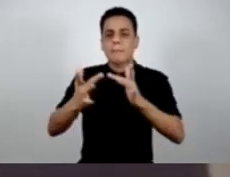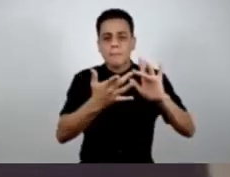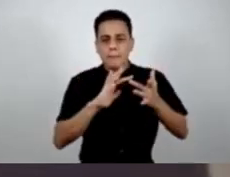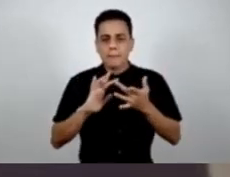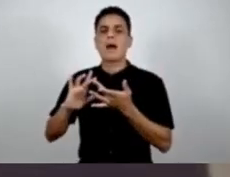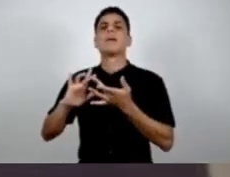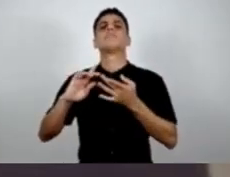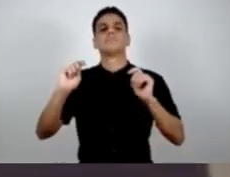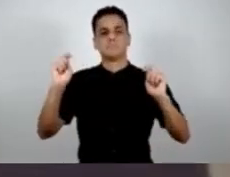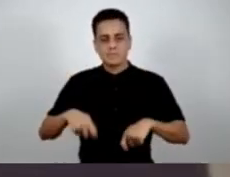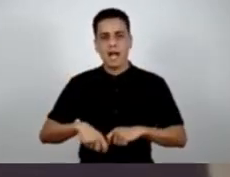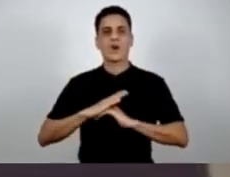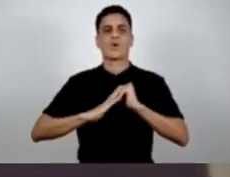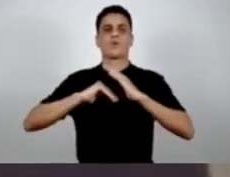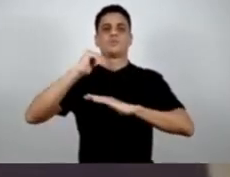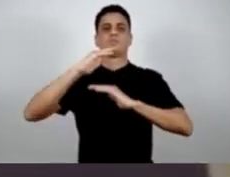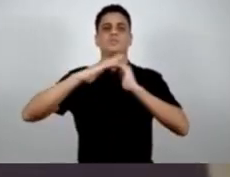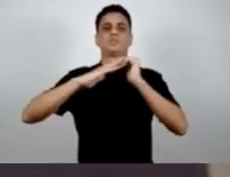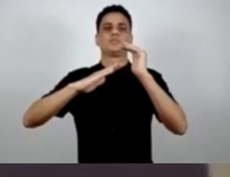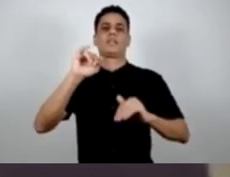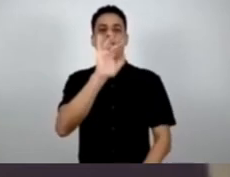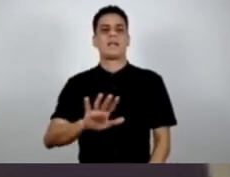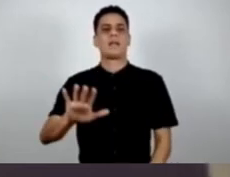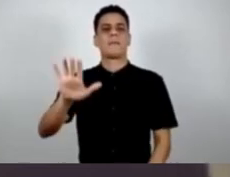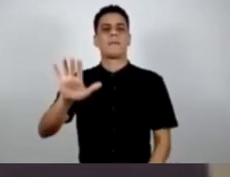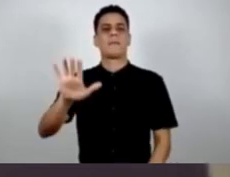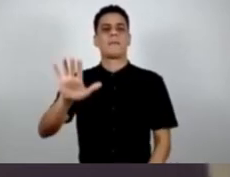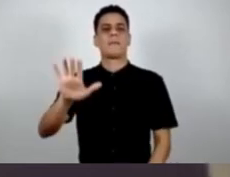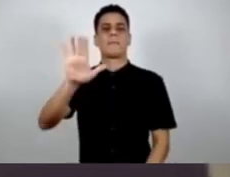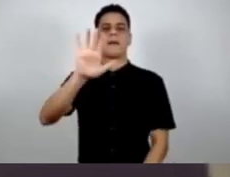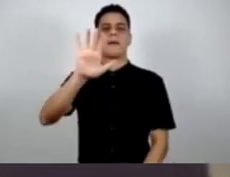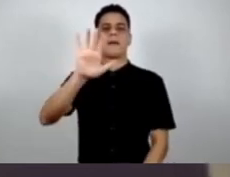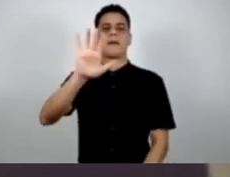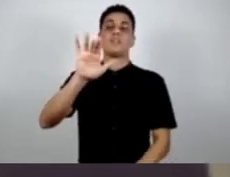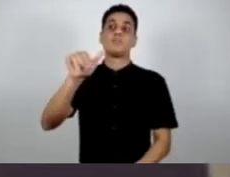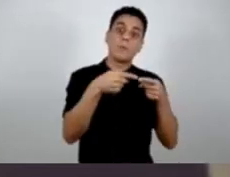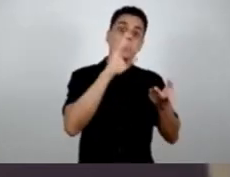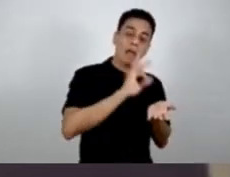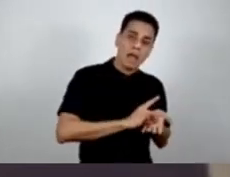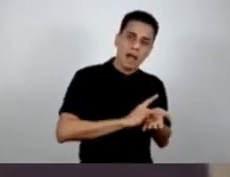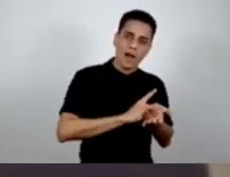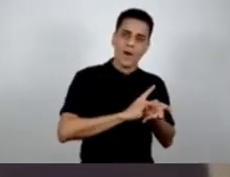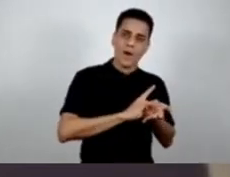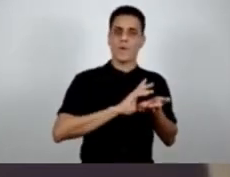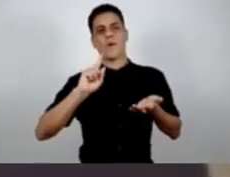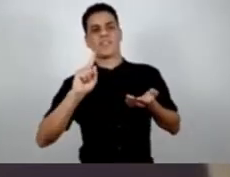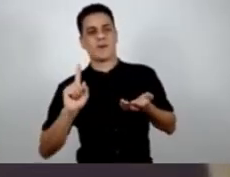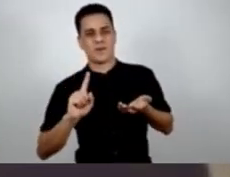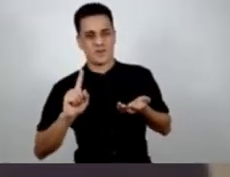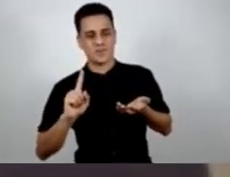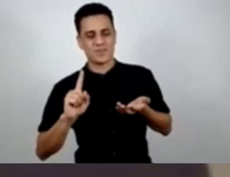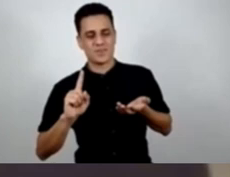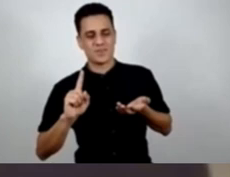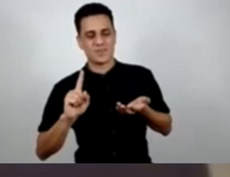juntos construir uma imagem mais ou menos coerente. Mas, isso é uma pergunta que eu tenho. O que